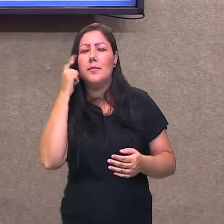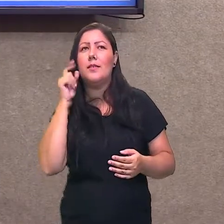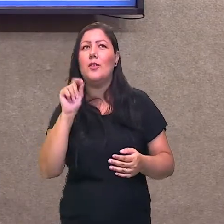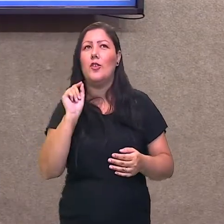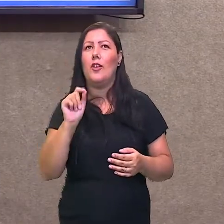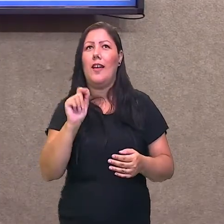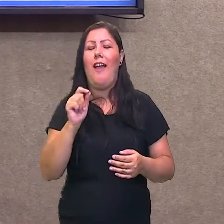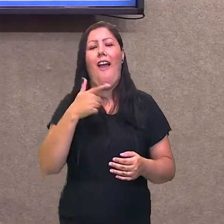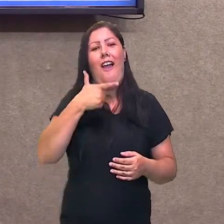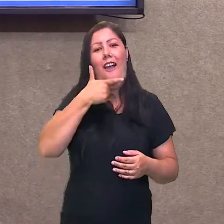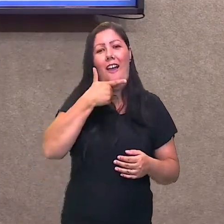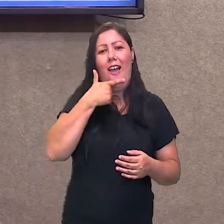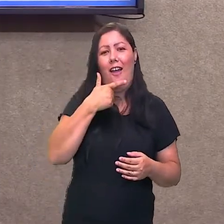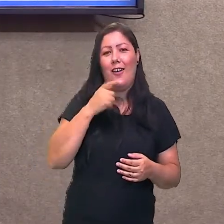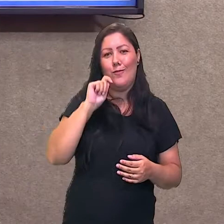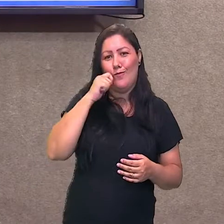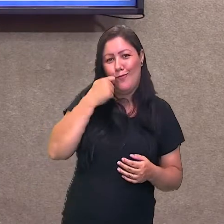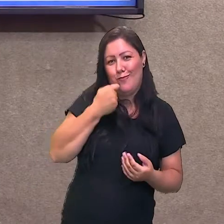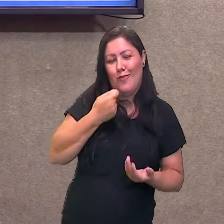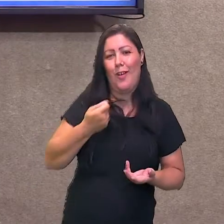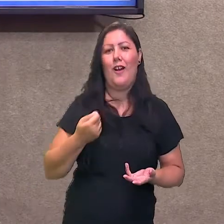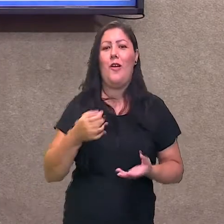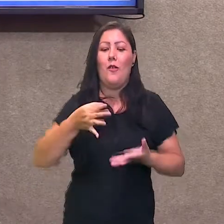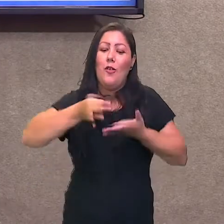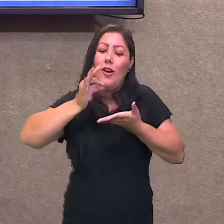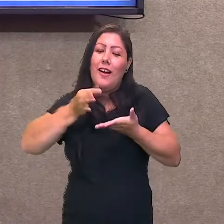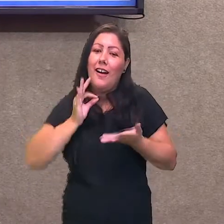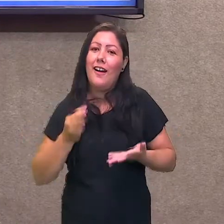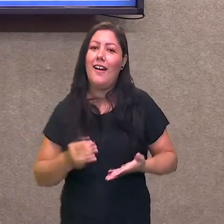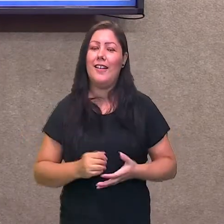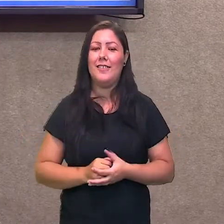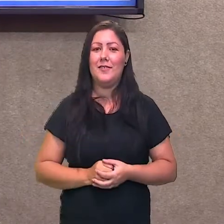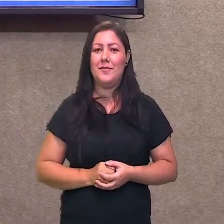Queijo, o cafezinho, não é verdade?